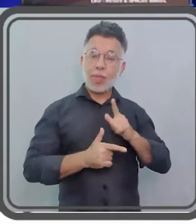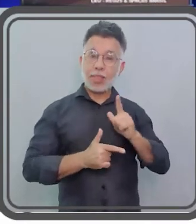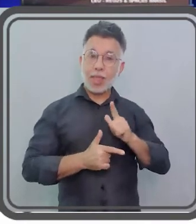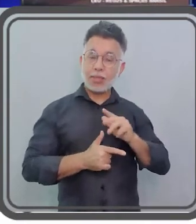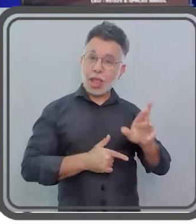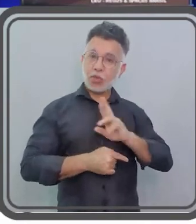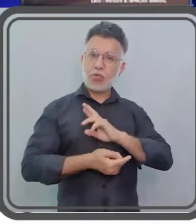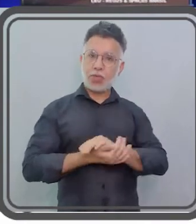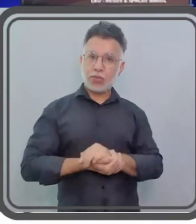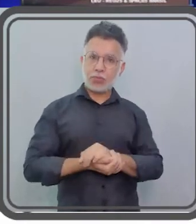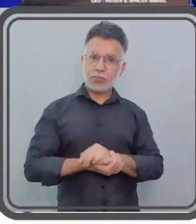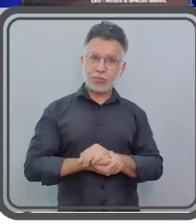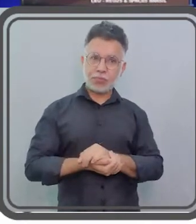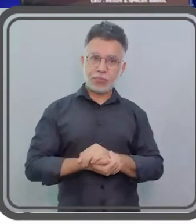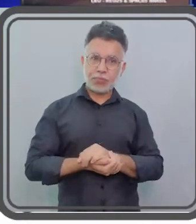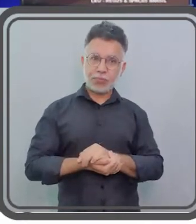resolvido.